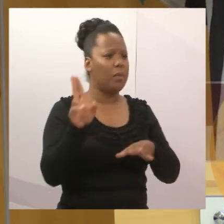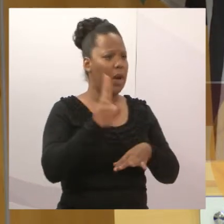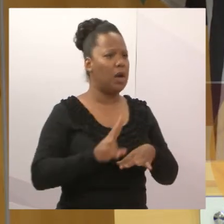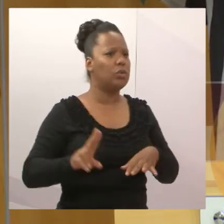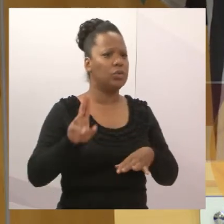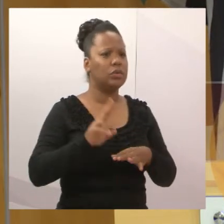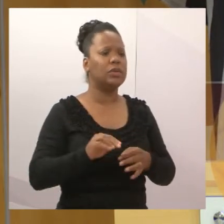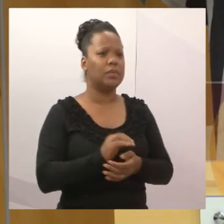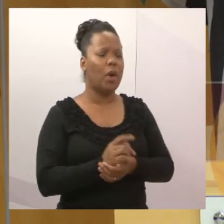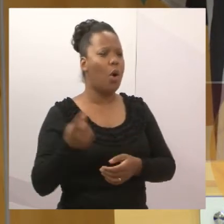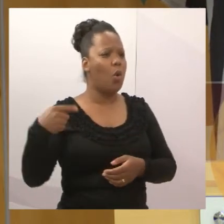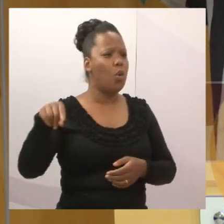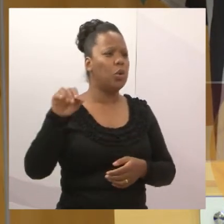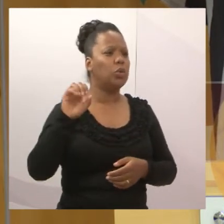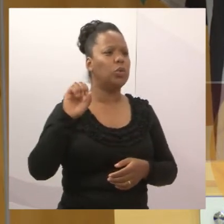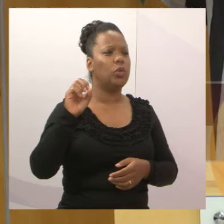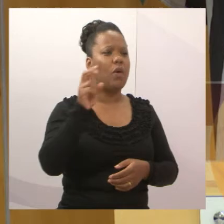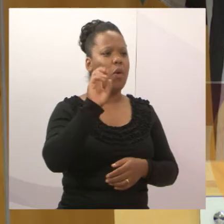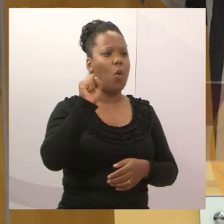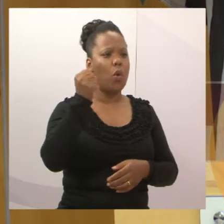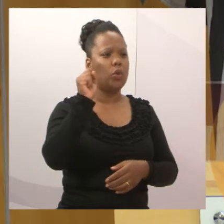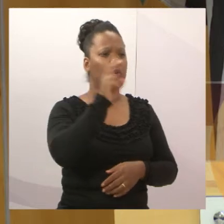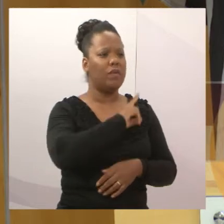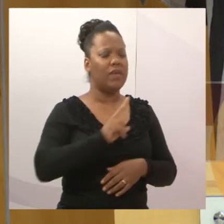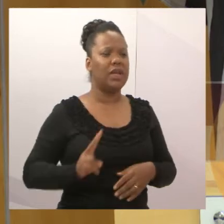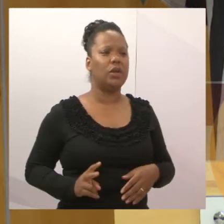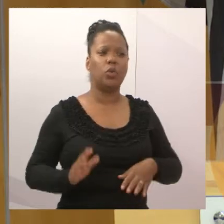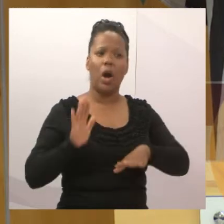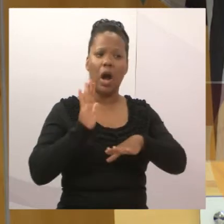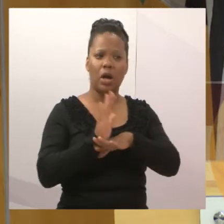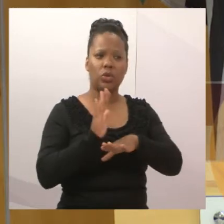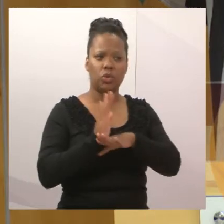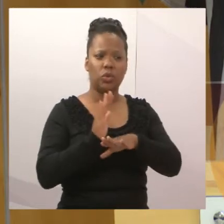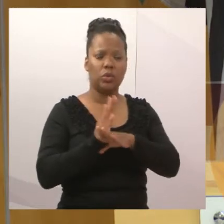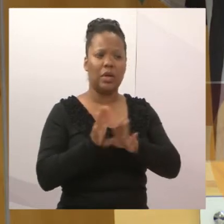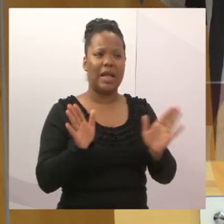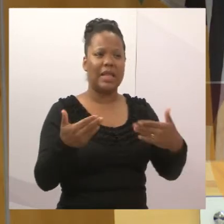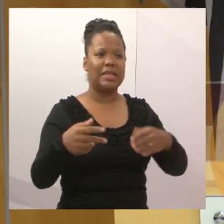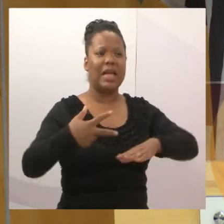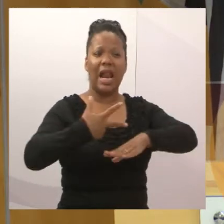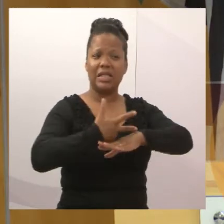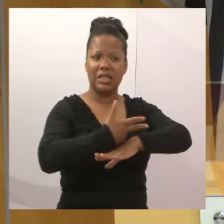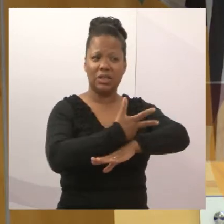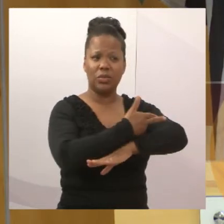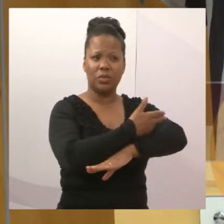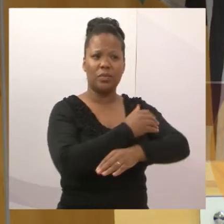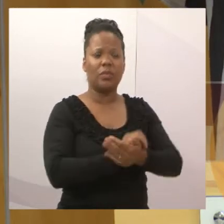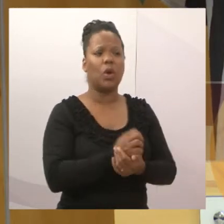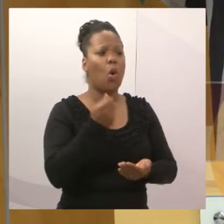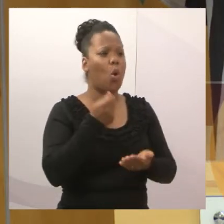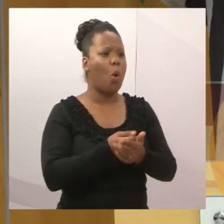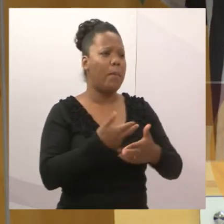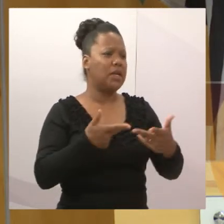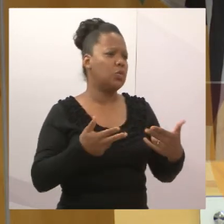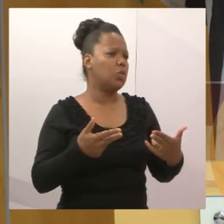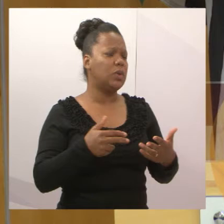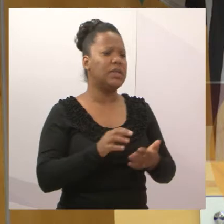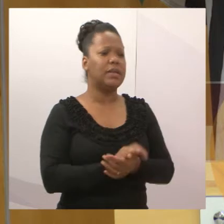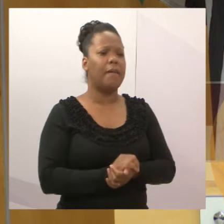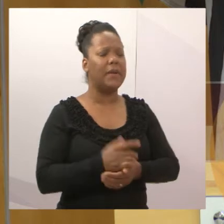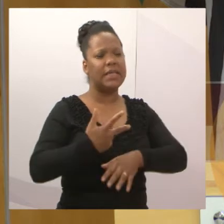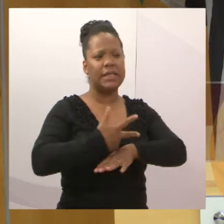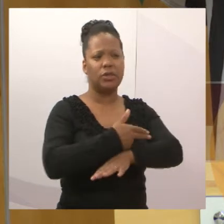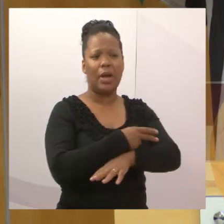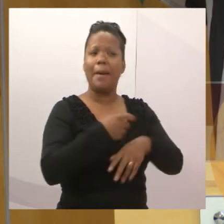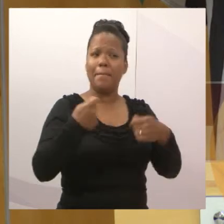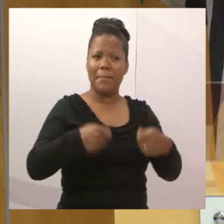com mais 8 vereadores dessa casa aqui para a reforma do centro cirúrgico. a compra de equipamentos. Estamos precisando lá,